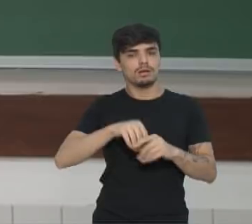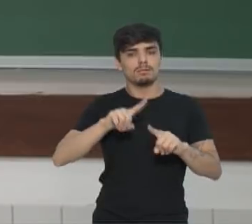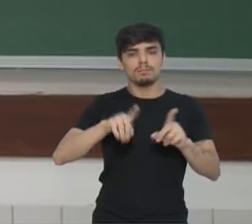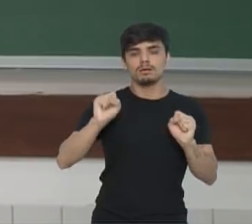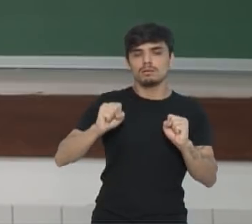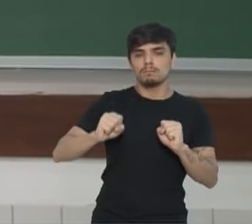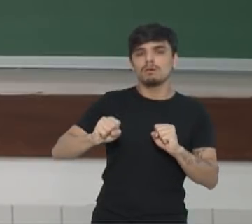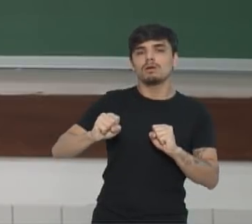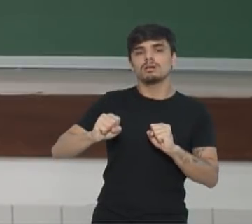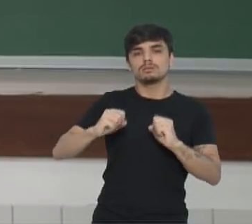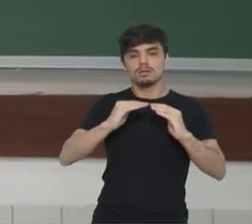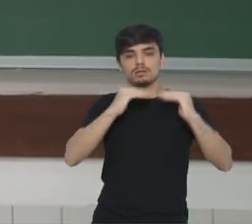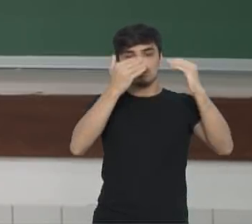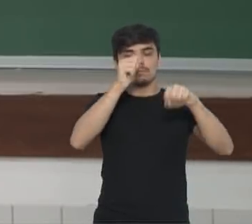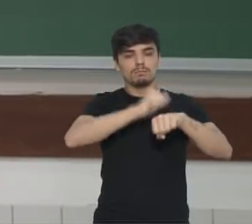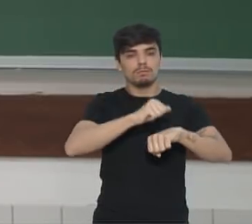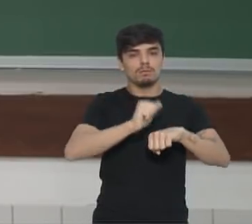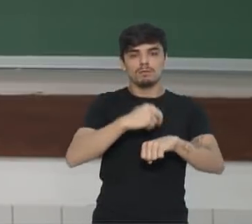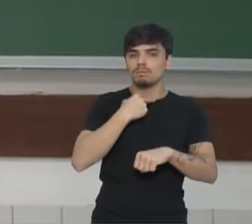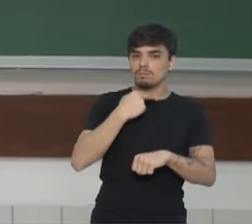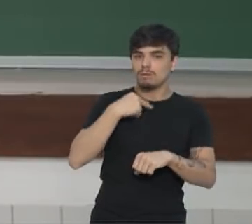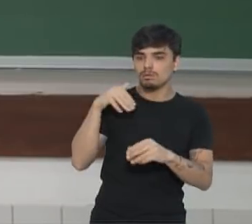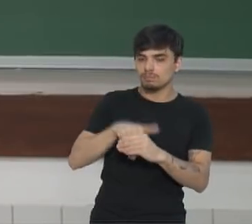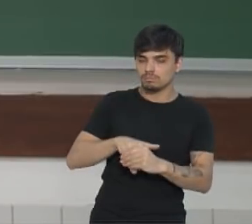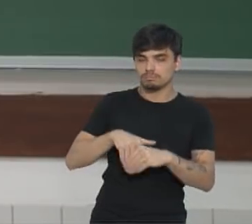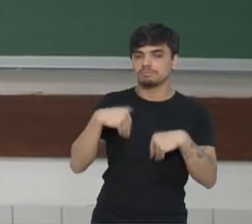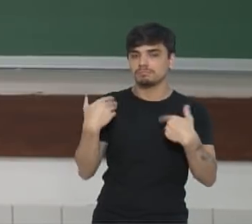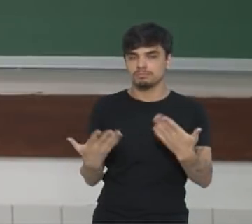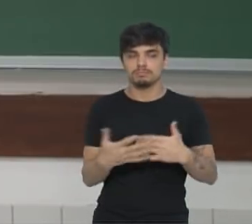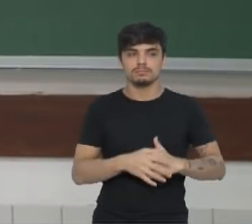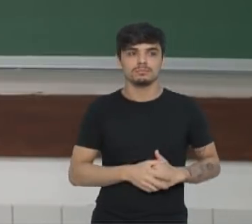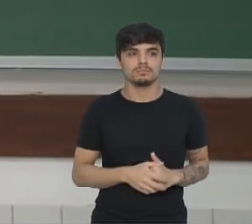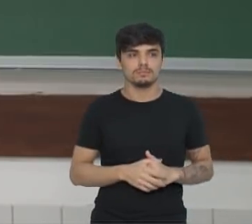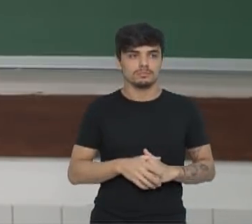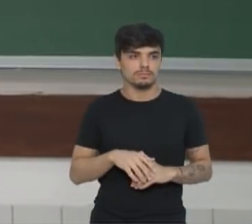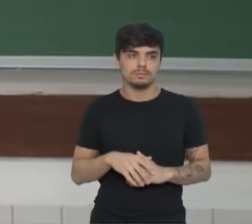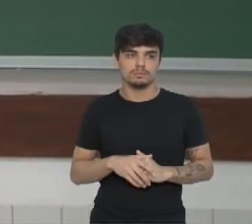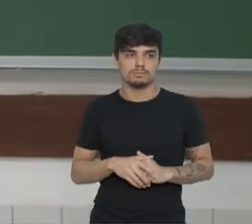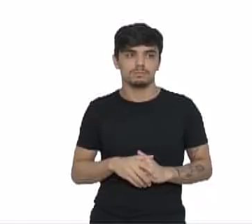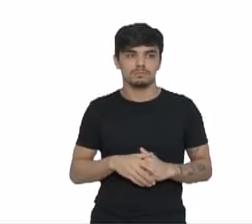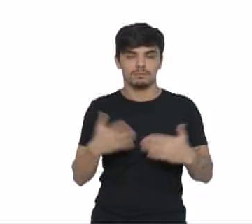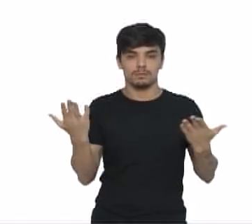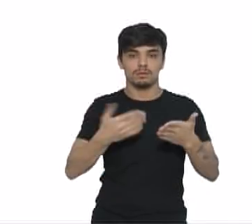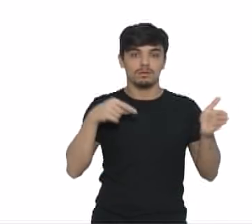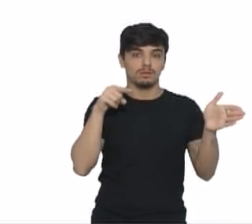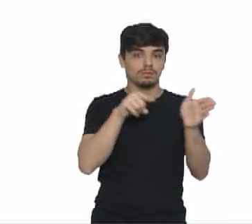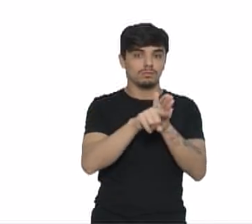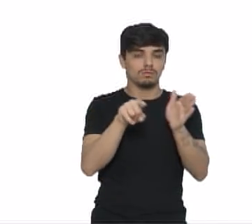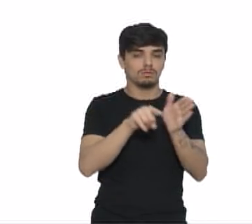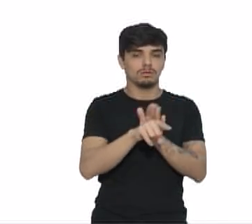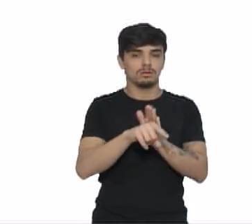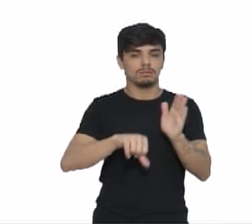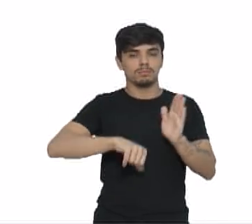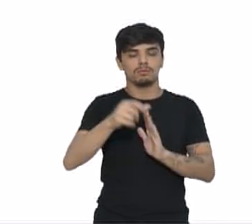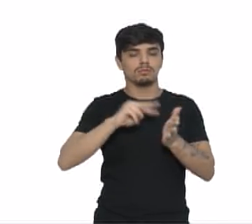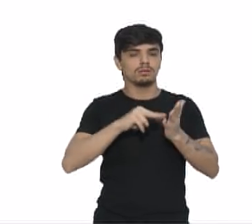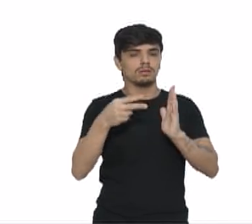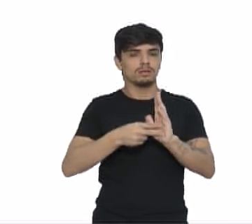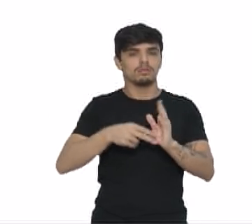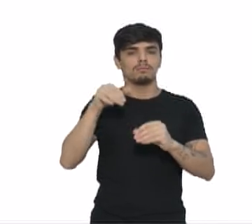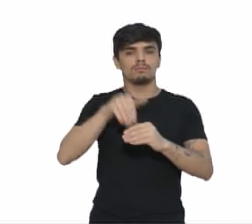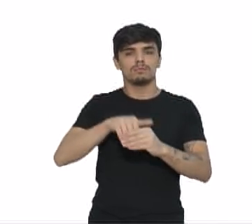pode ser um nobre pobre, daí ele não pode votar. Certo? Então, vamos para o nosso primeiro quiz. O que significa dizer que o voto